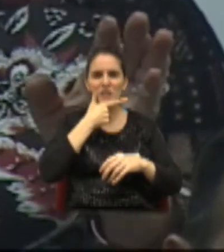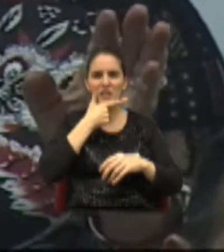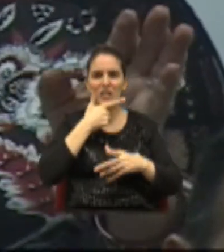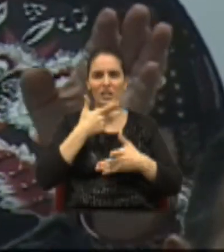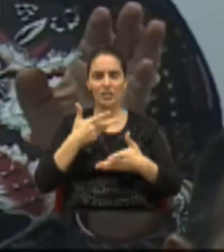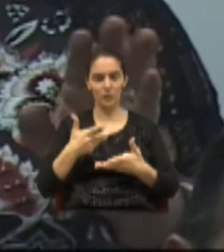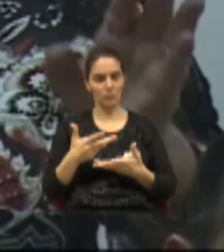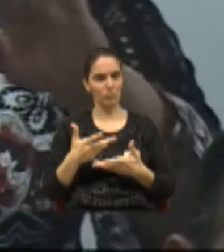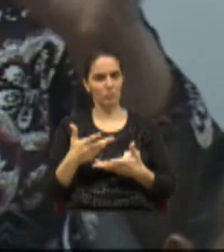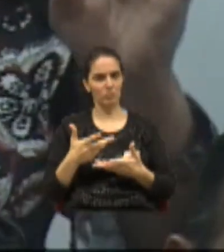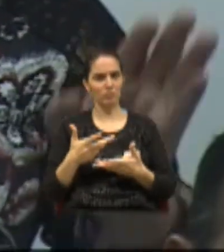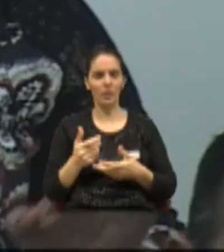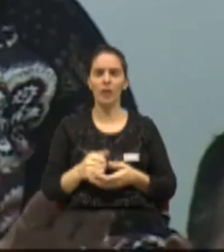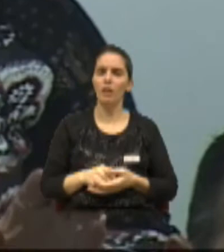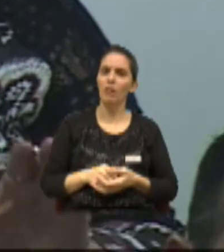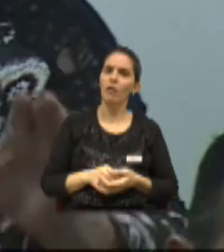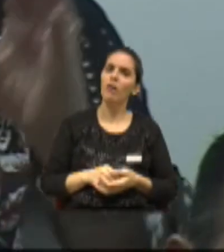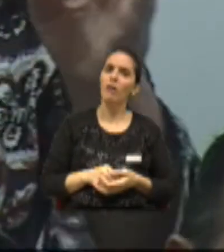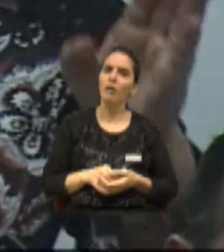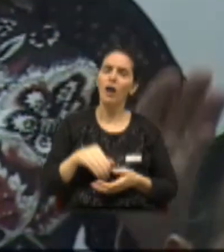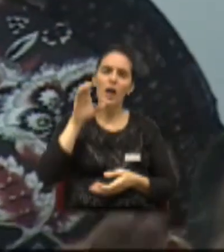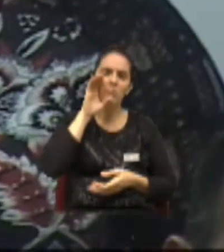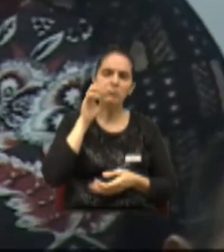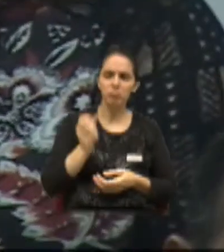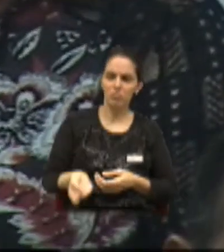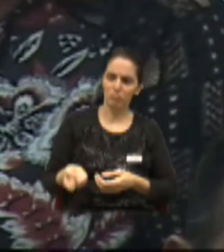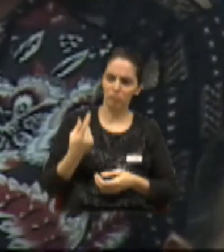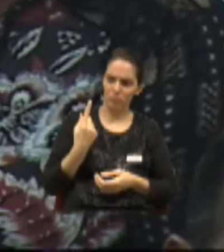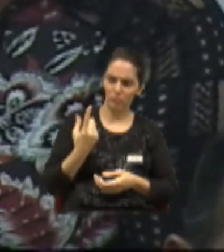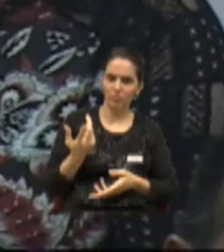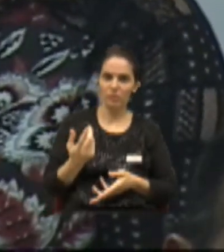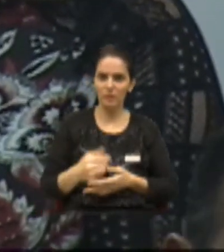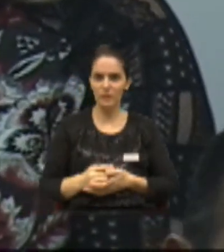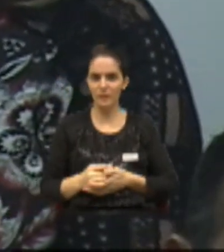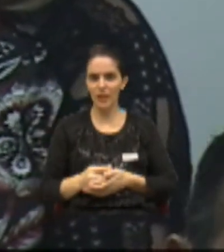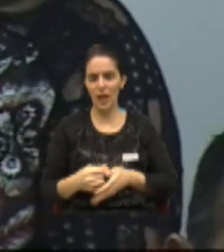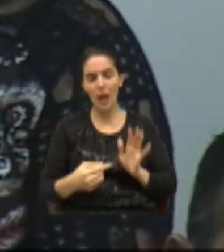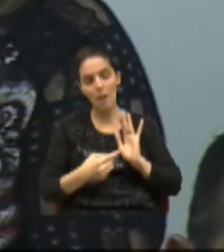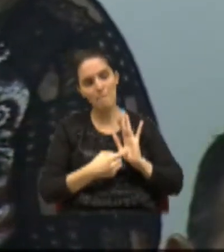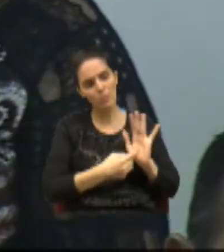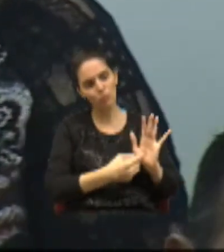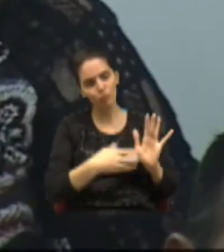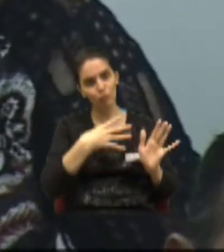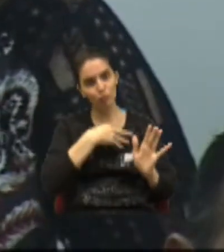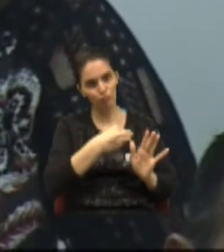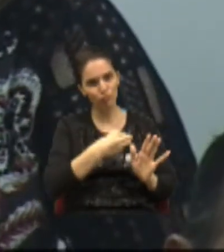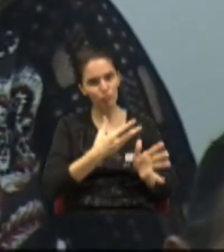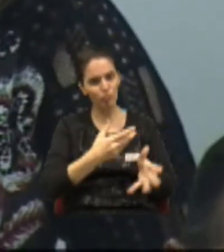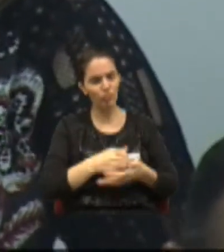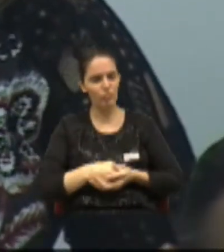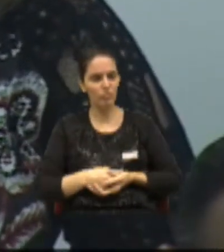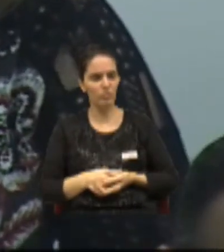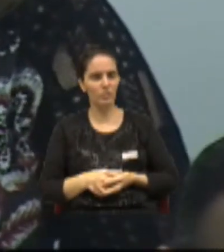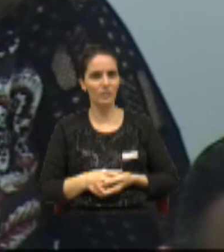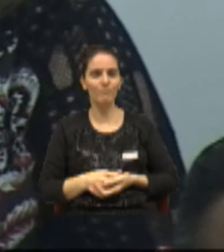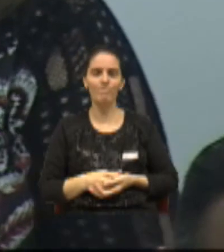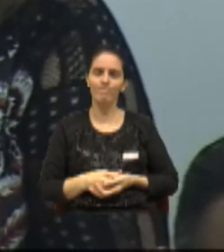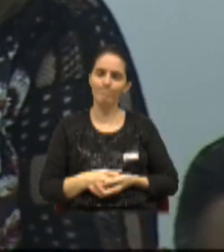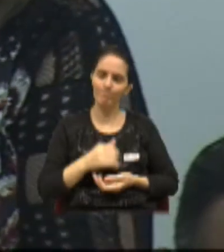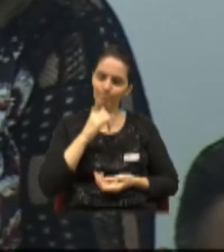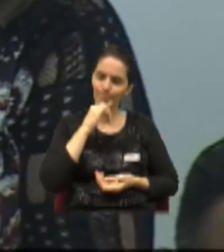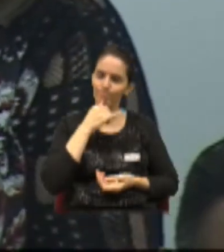nossa mãe, que isso? Daí ela mostrou a chapa, como diz ela, né? O raio-x. E,